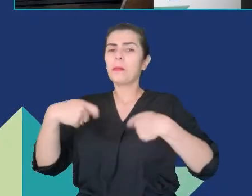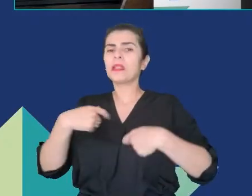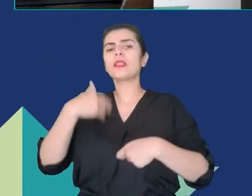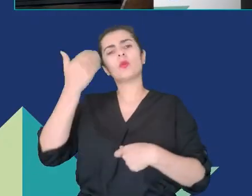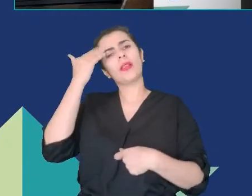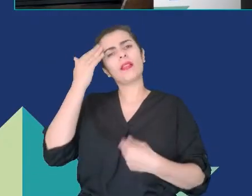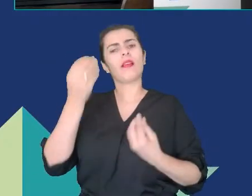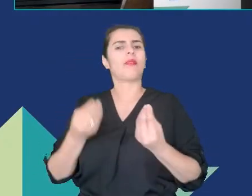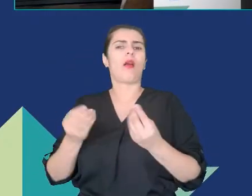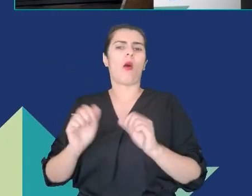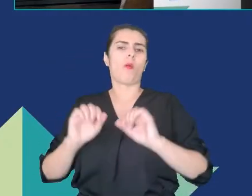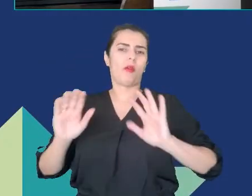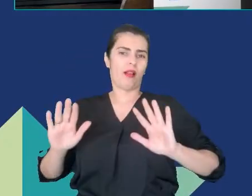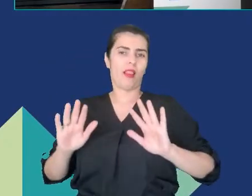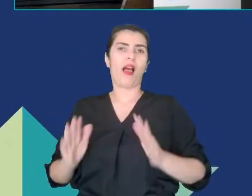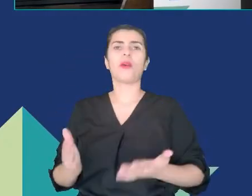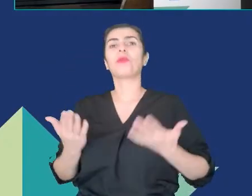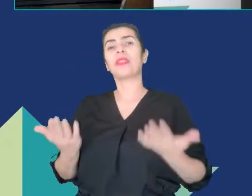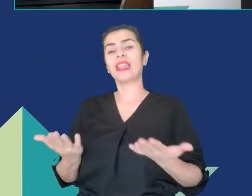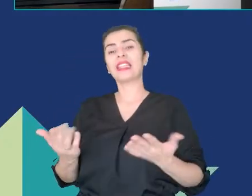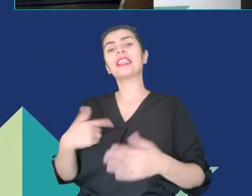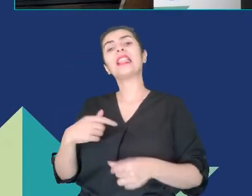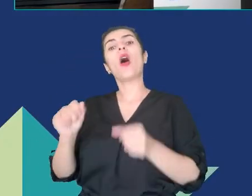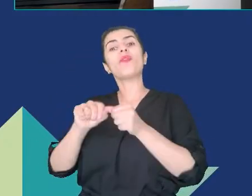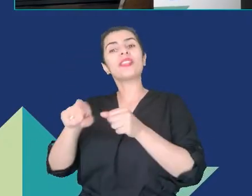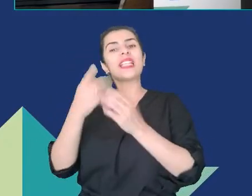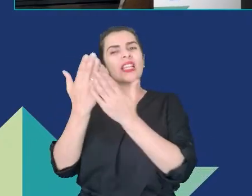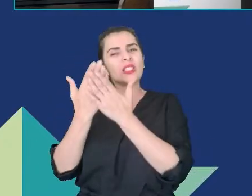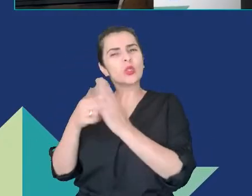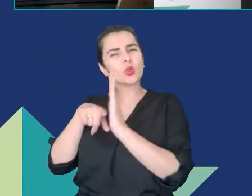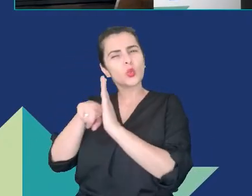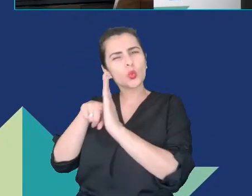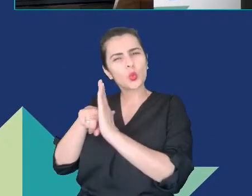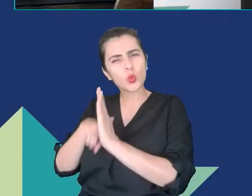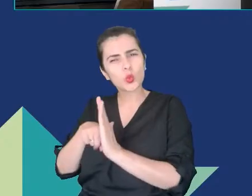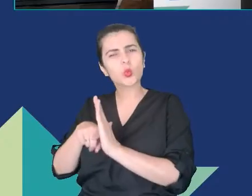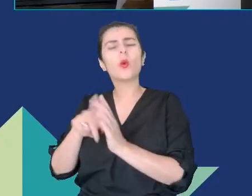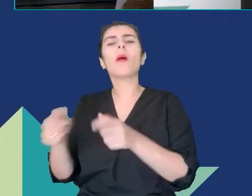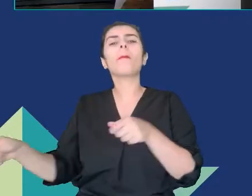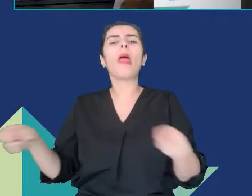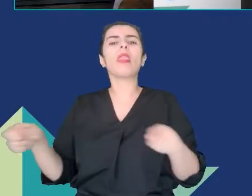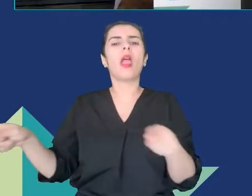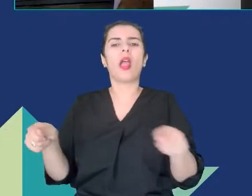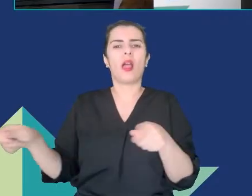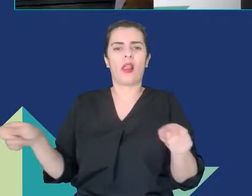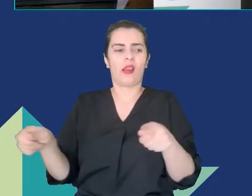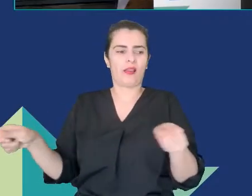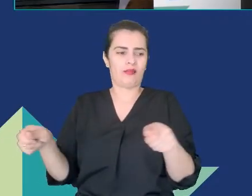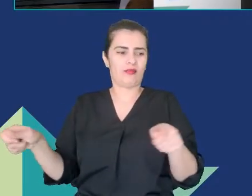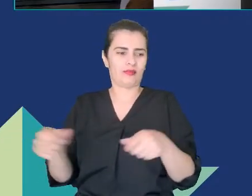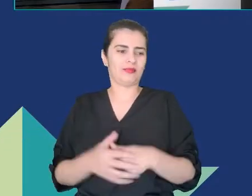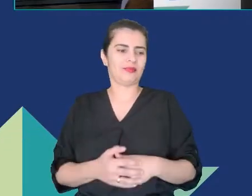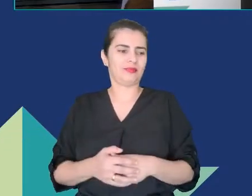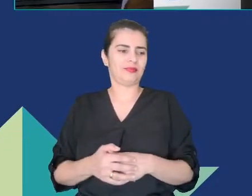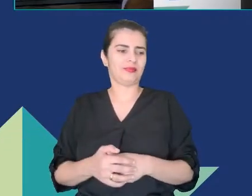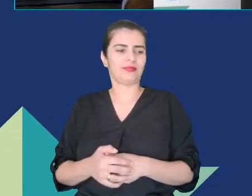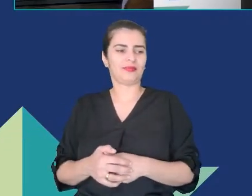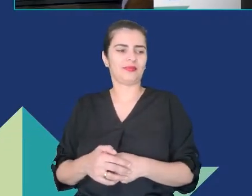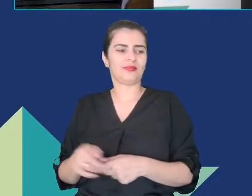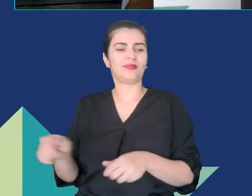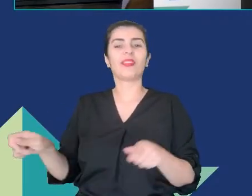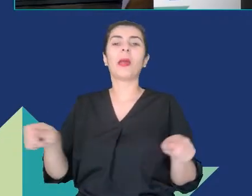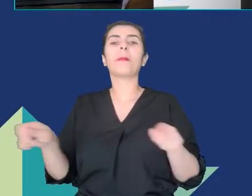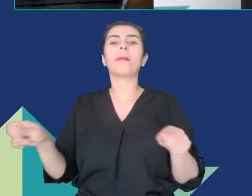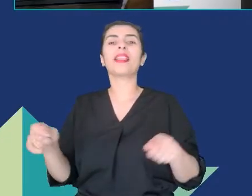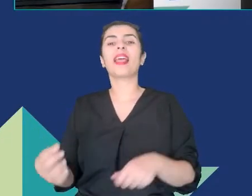no caso, para fazer esse estudo, a gente pegou uma peneira, né, aqui no caso os passantes da peneira de 45